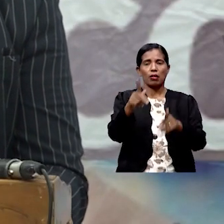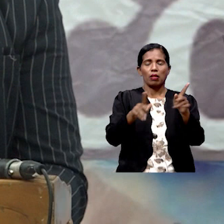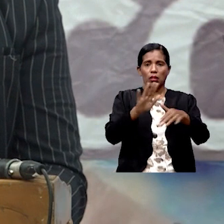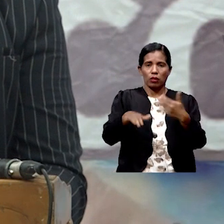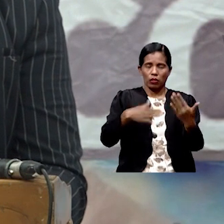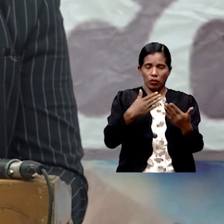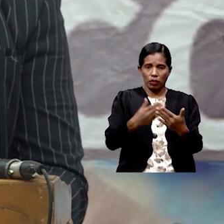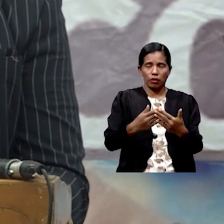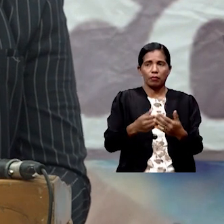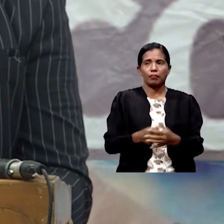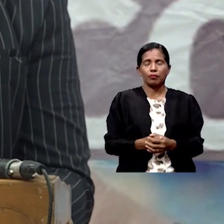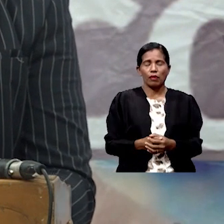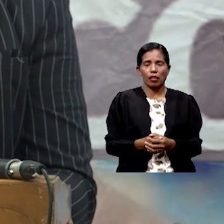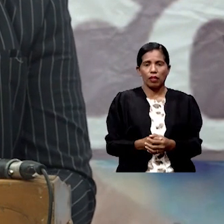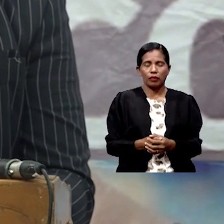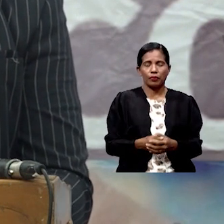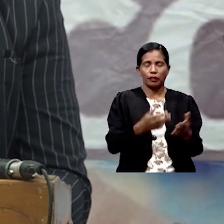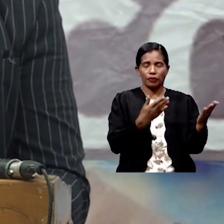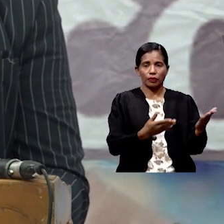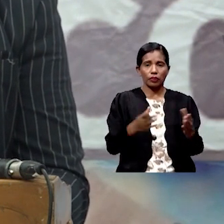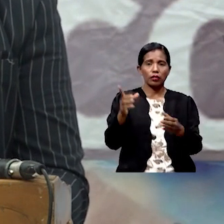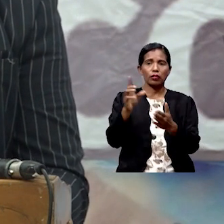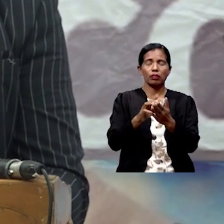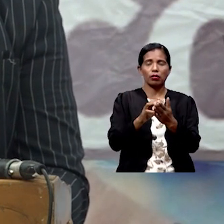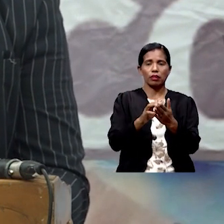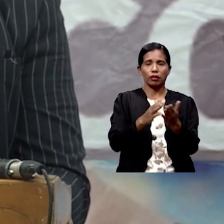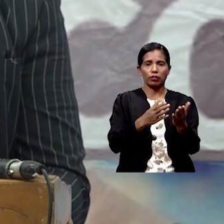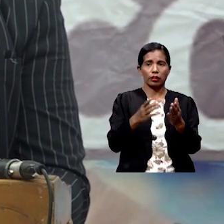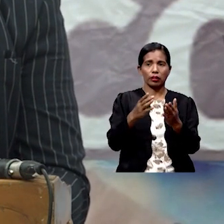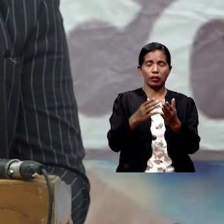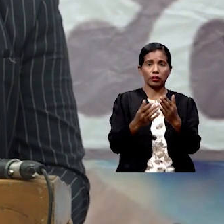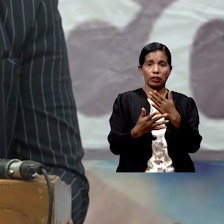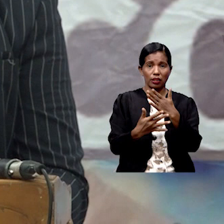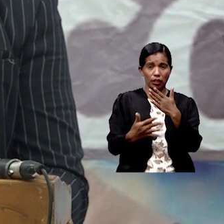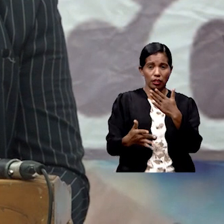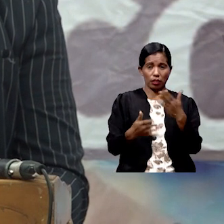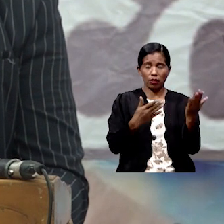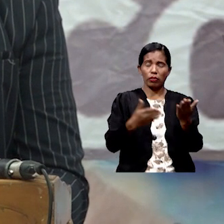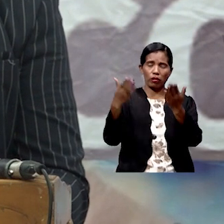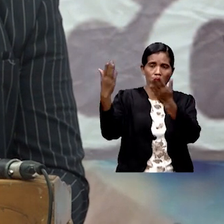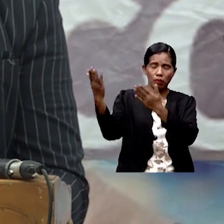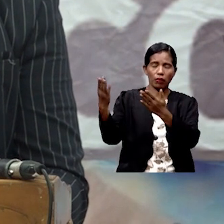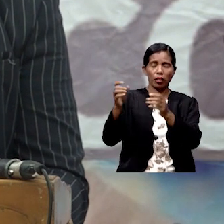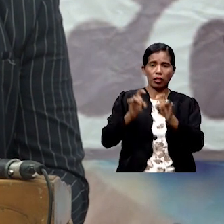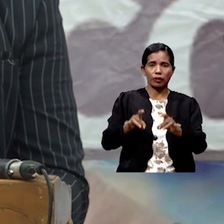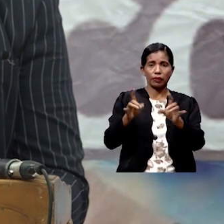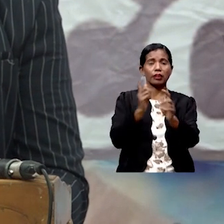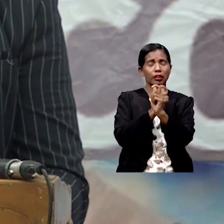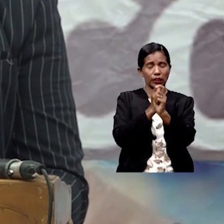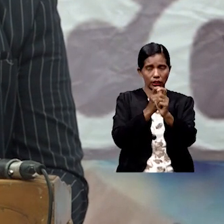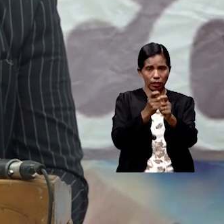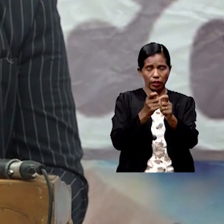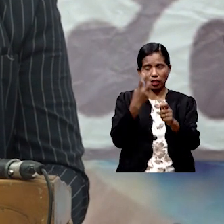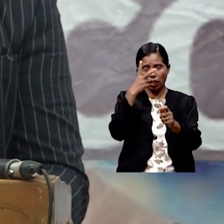Catac. A mostra nebe lori ba Australia ia dia 28 de janeiro de 2022, hodi halo teste konfirmasaun ba